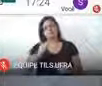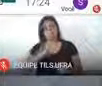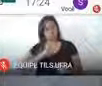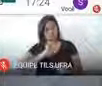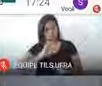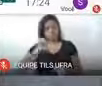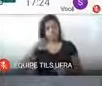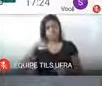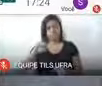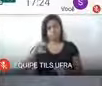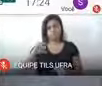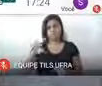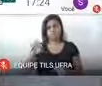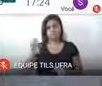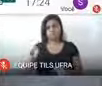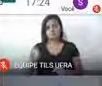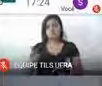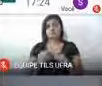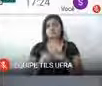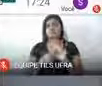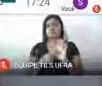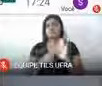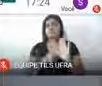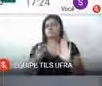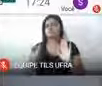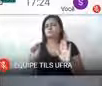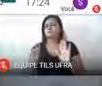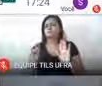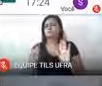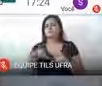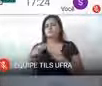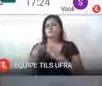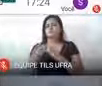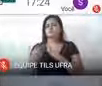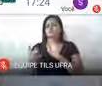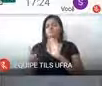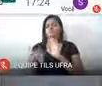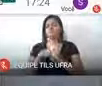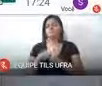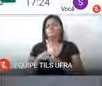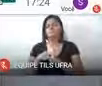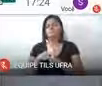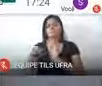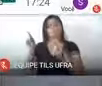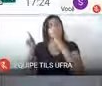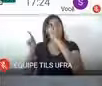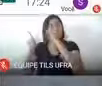de inquérito estudados, a comunidade Mel da Pedreira, localizada lá na